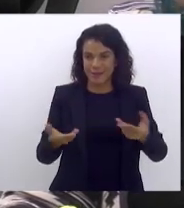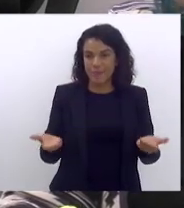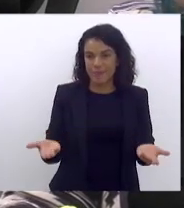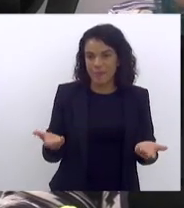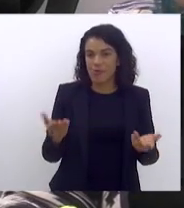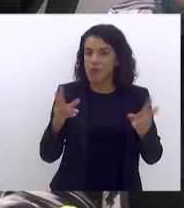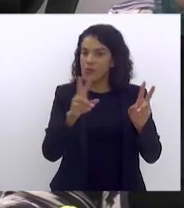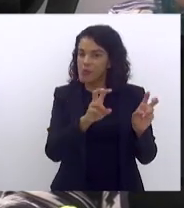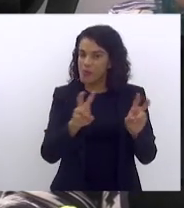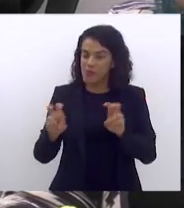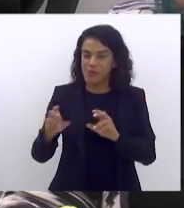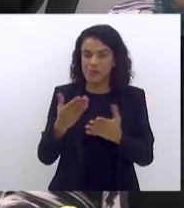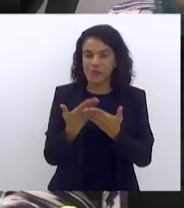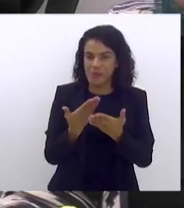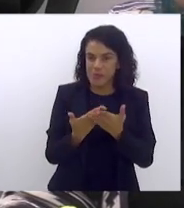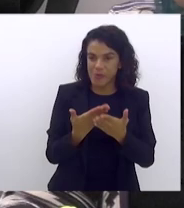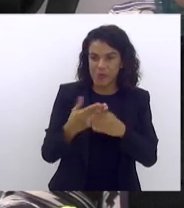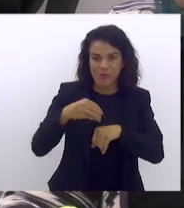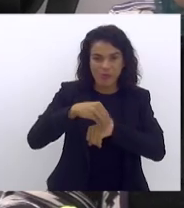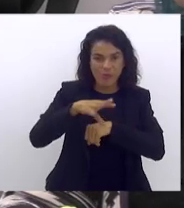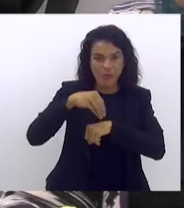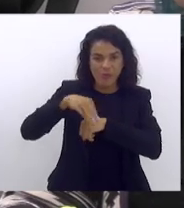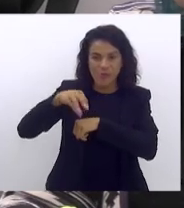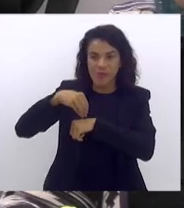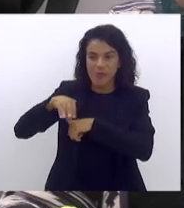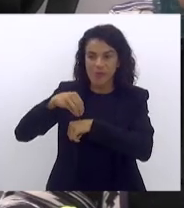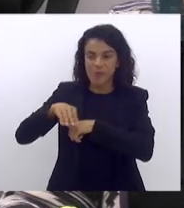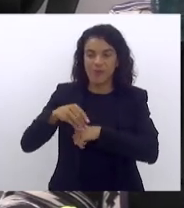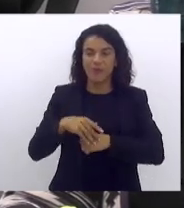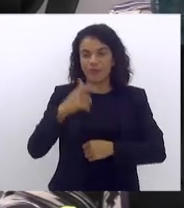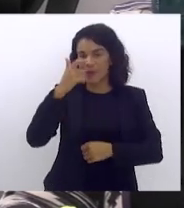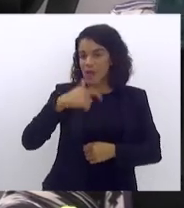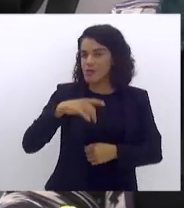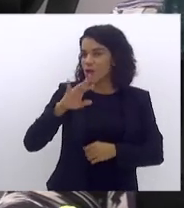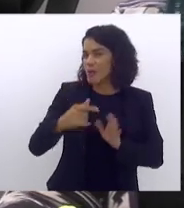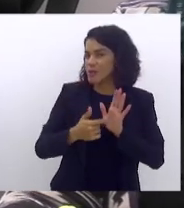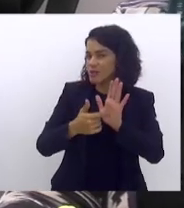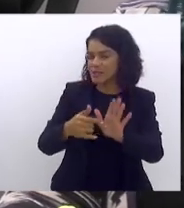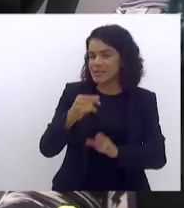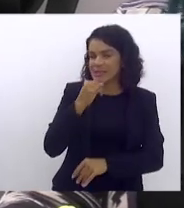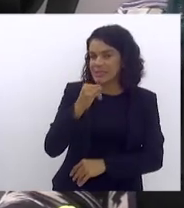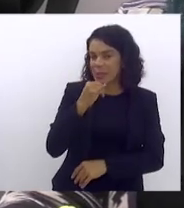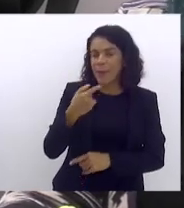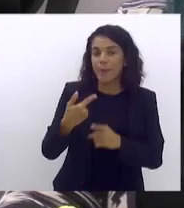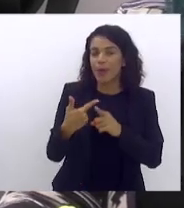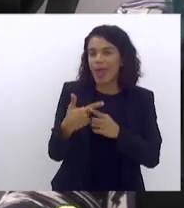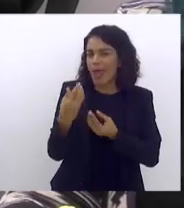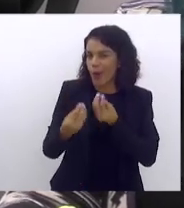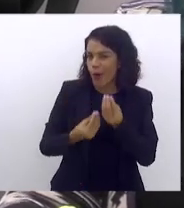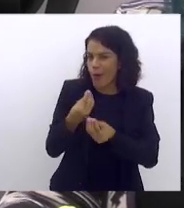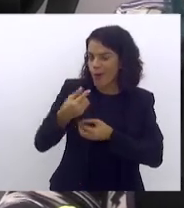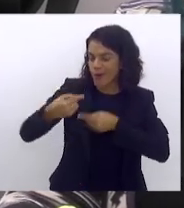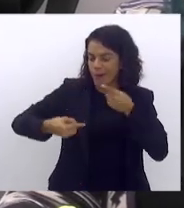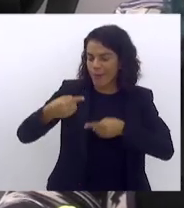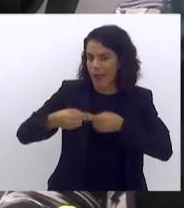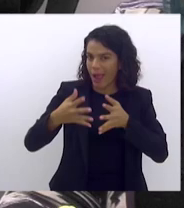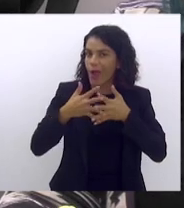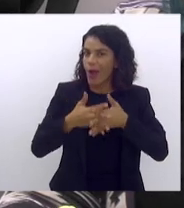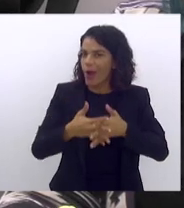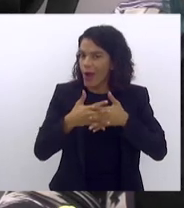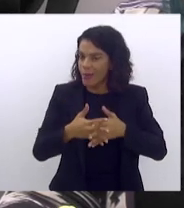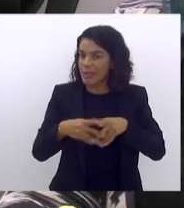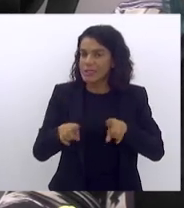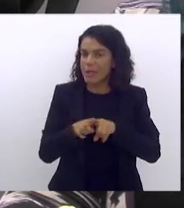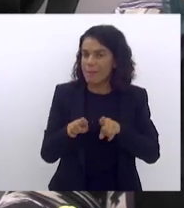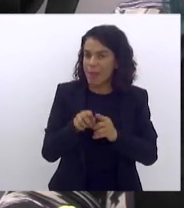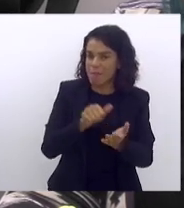assuntos que a escola tem que informar. Então, só estou dando esse exemplo como um exemplo de como esse debate é complexo e, na minha avaliação, a